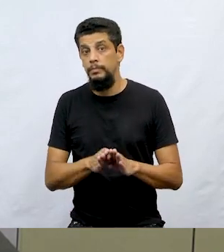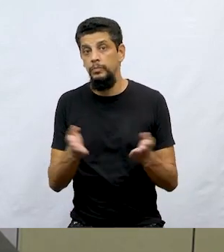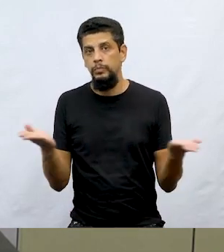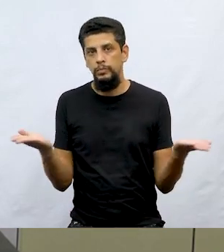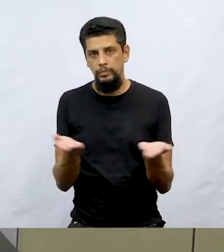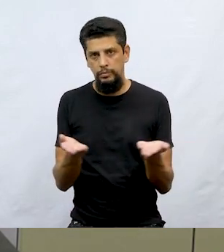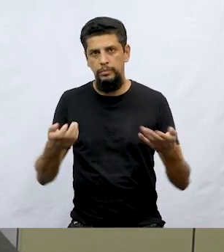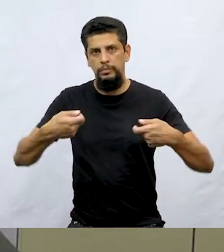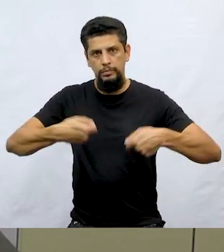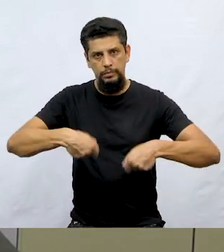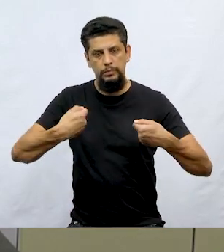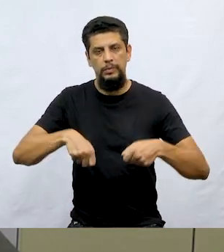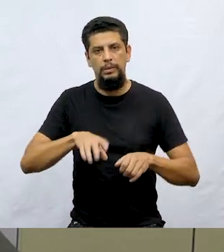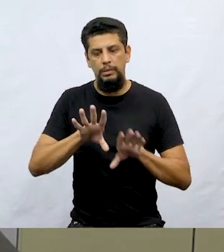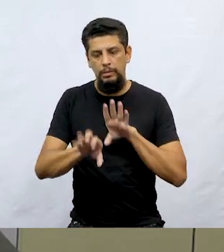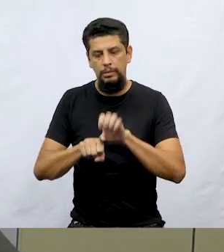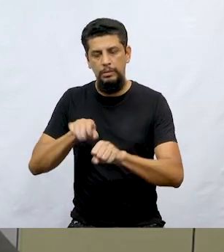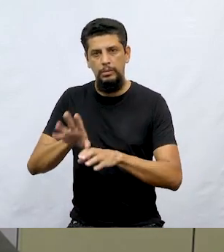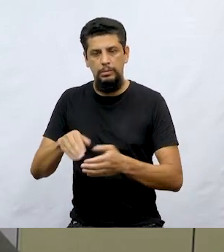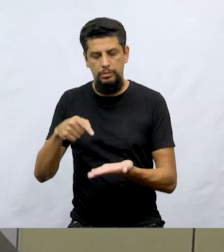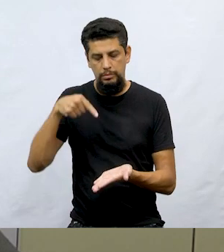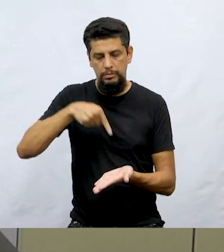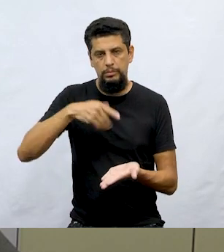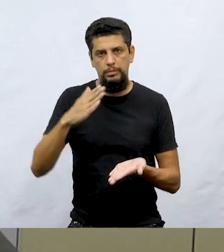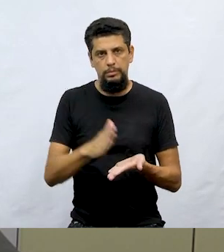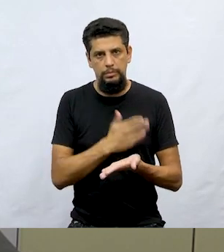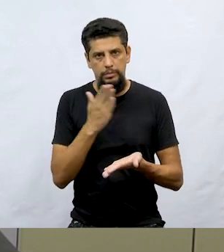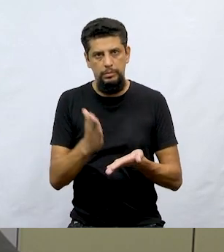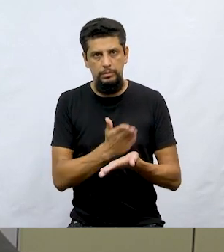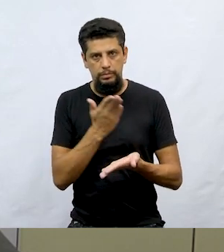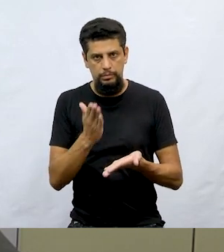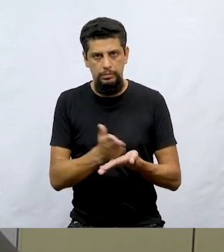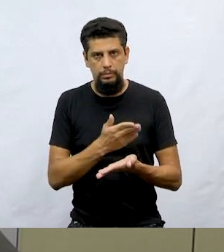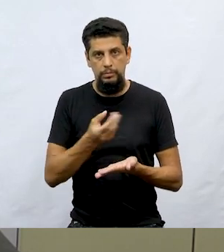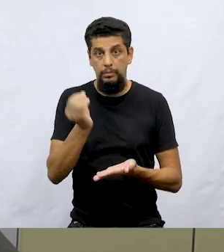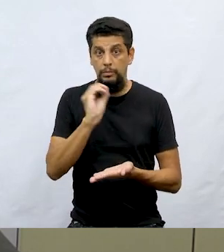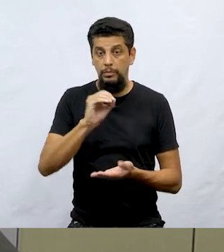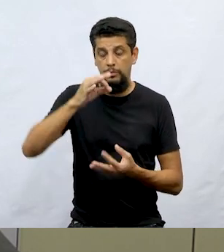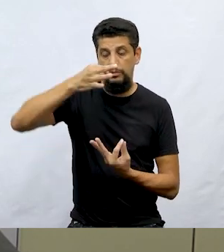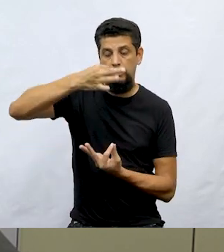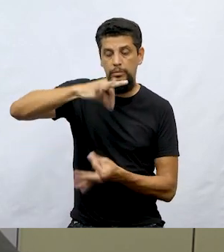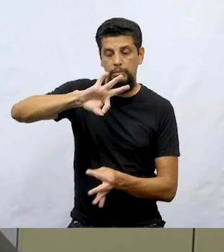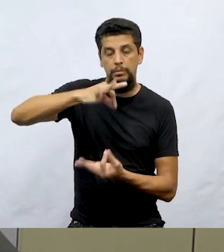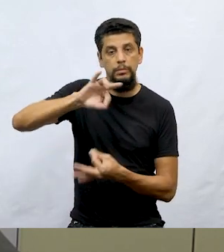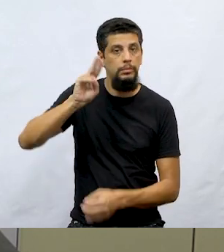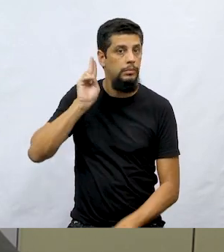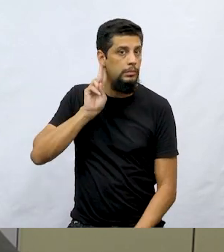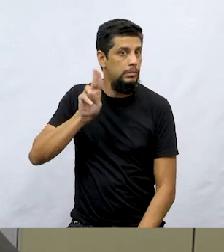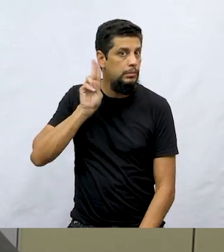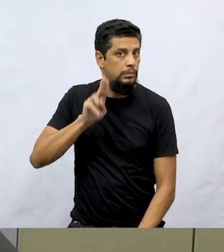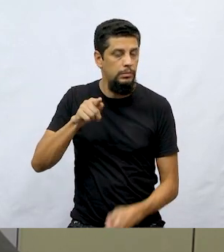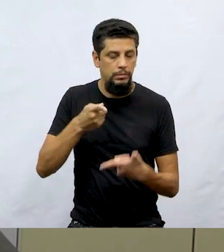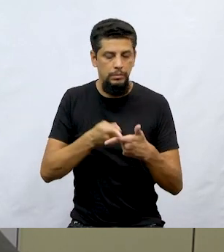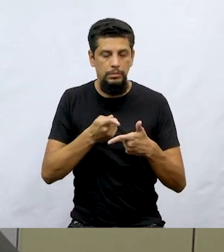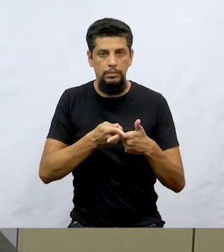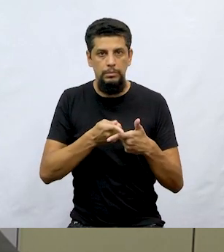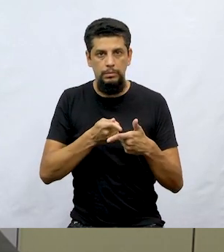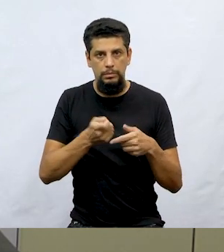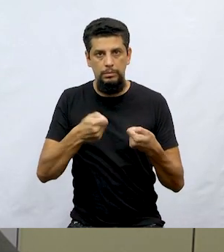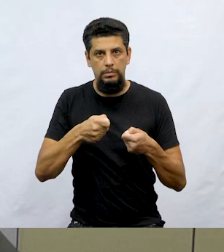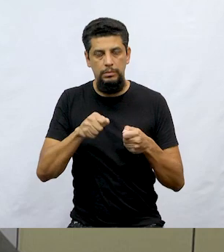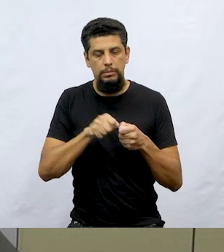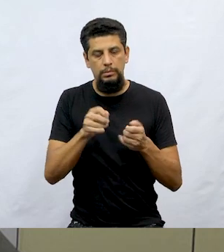E também agora nós vamos precisar que vocês peguem o caderno de vocês ou a folha de sulfite e para